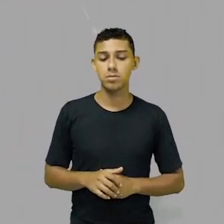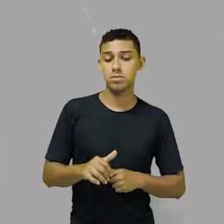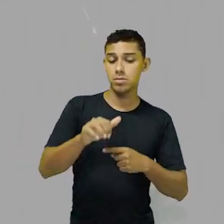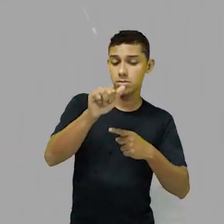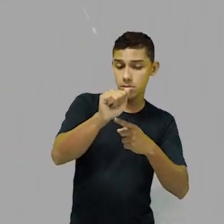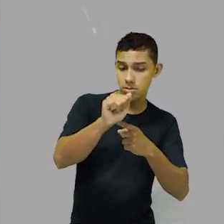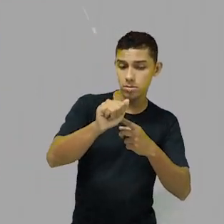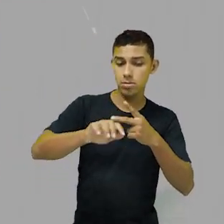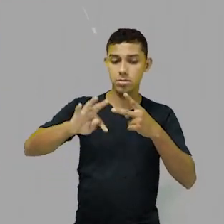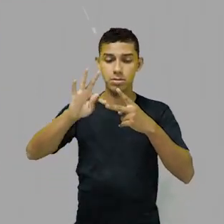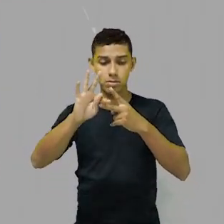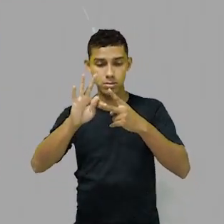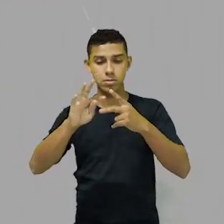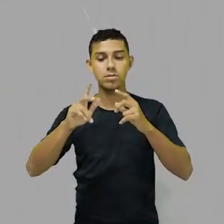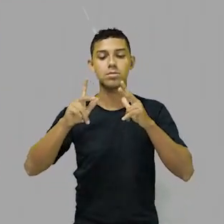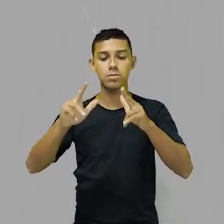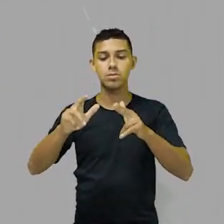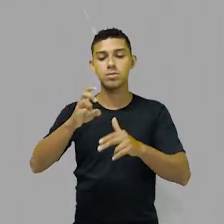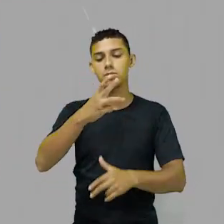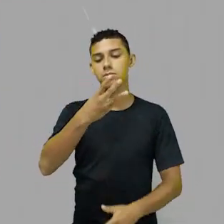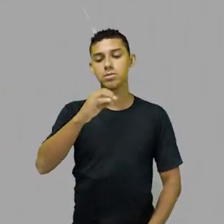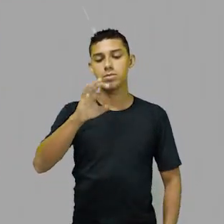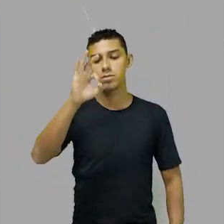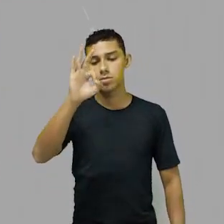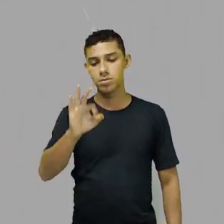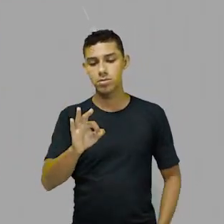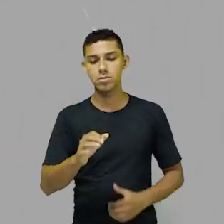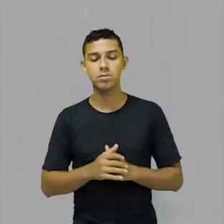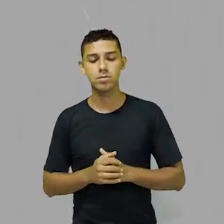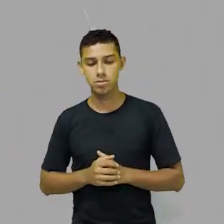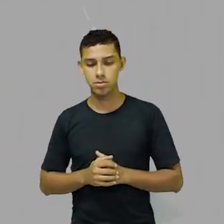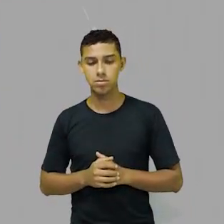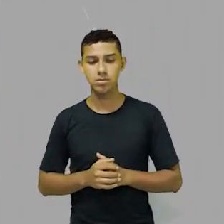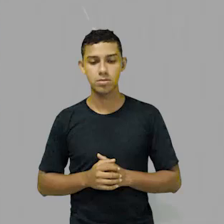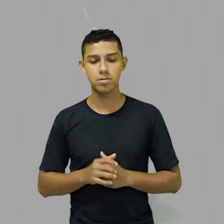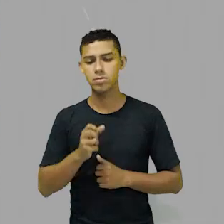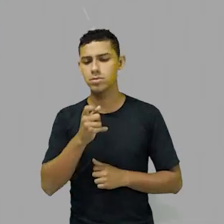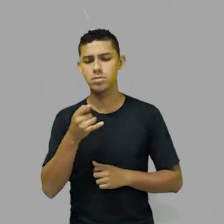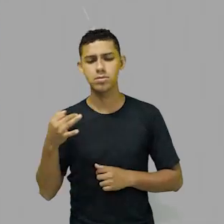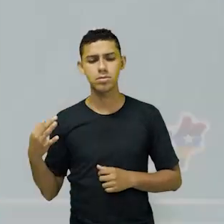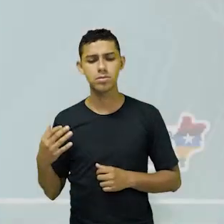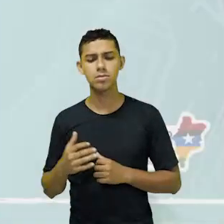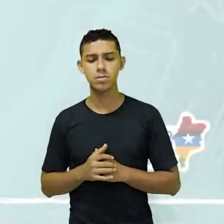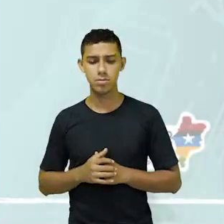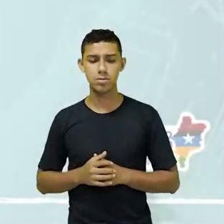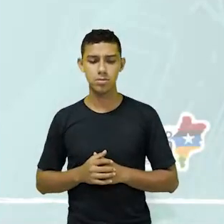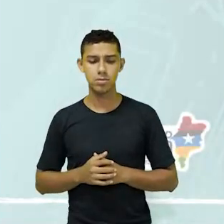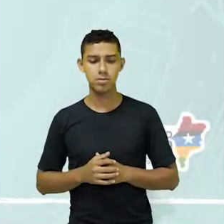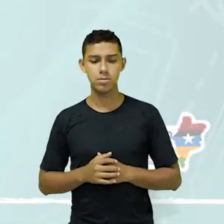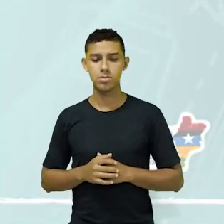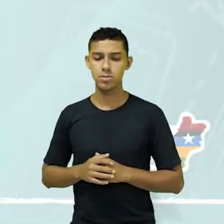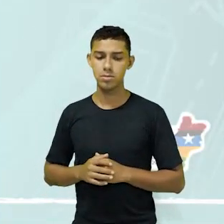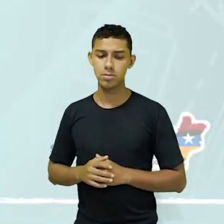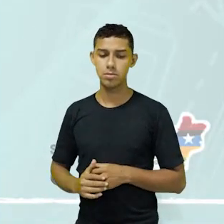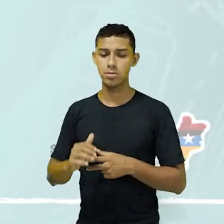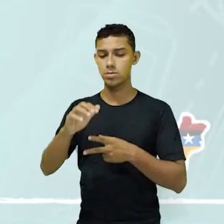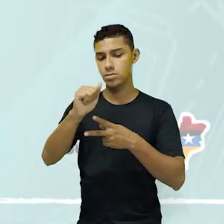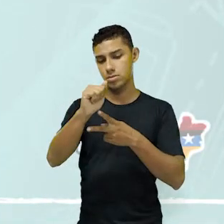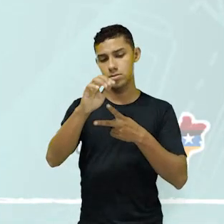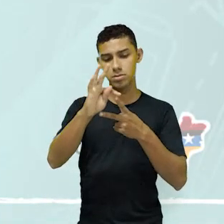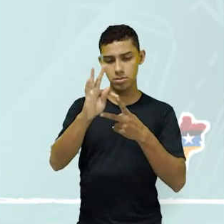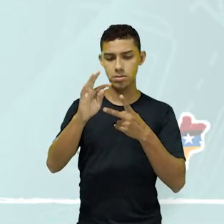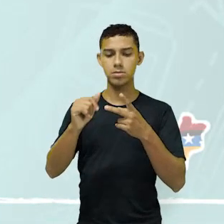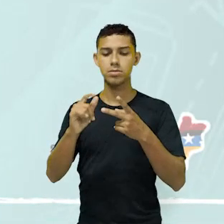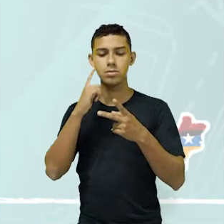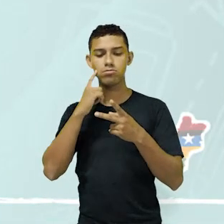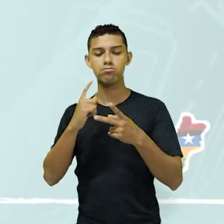a adenina quanto timina serão 30% de 6.000. E quanto é 30% de 6.000? O resto aí, pessoal, é continha simples